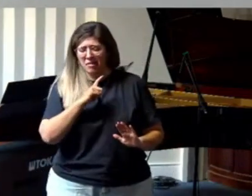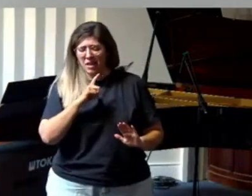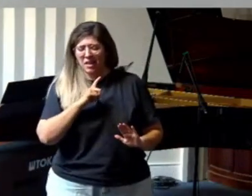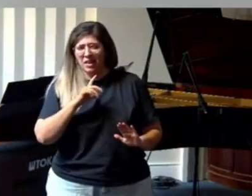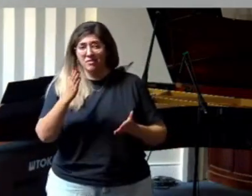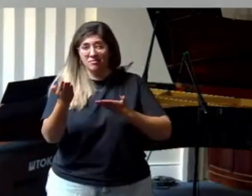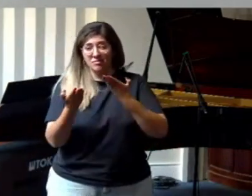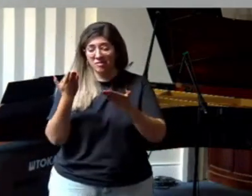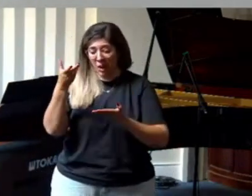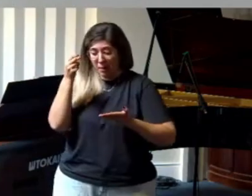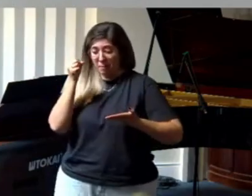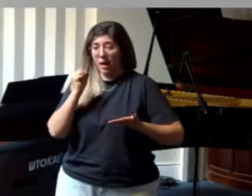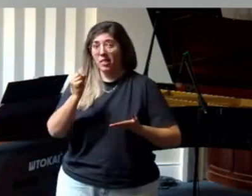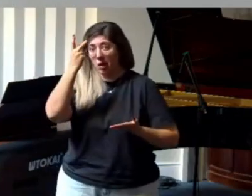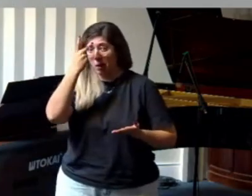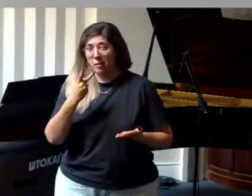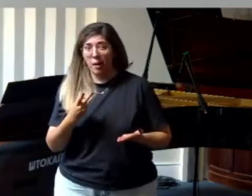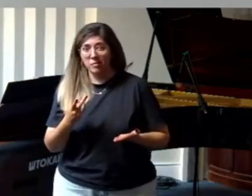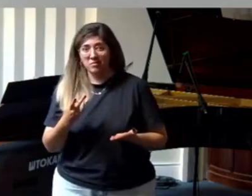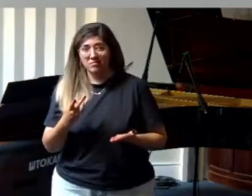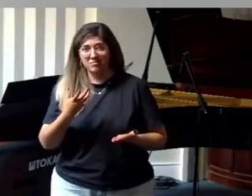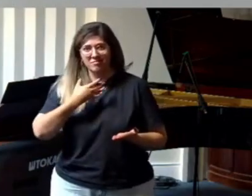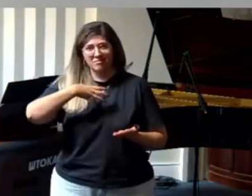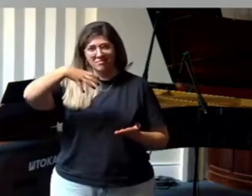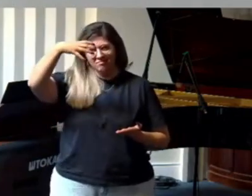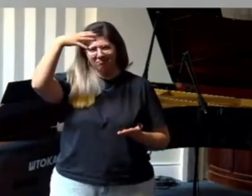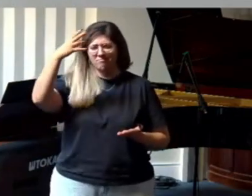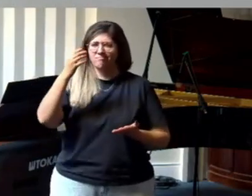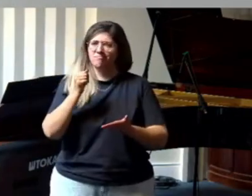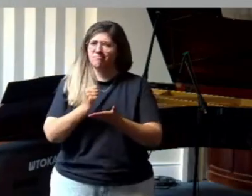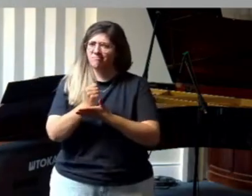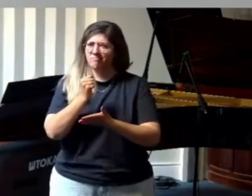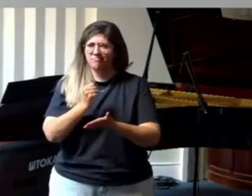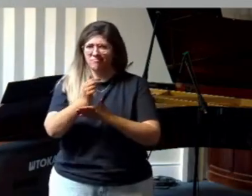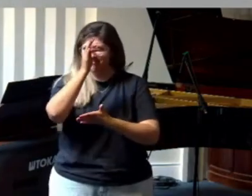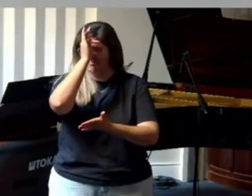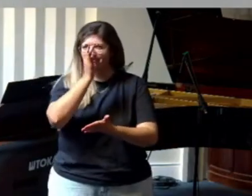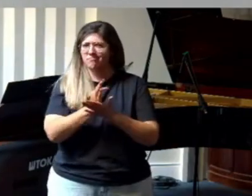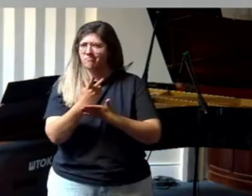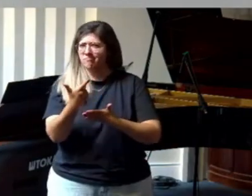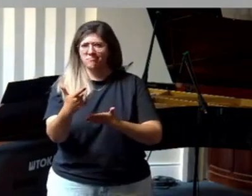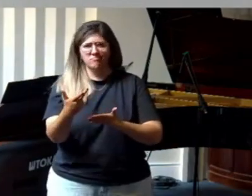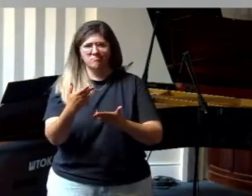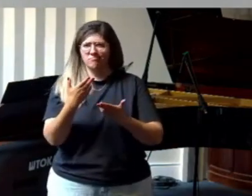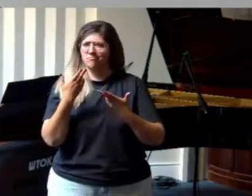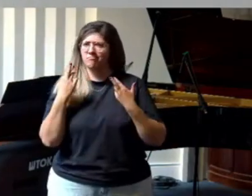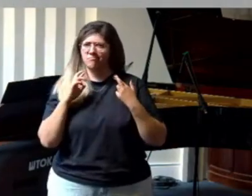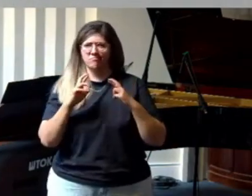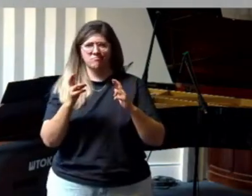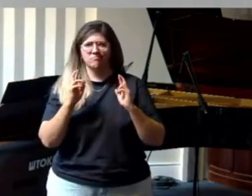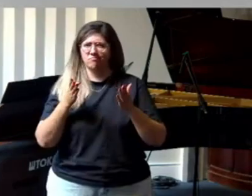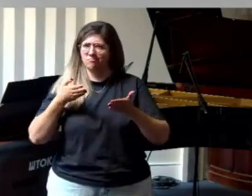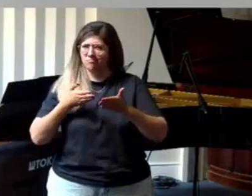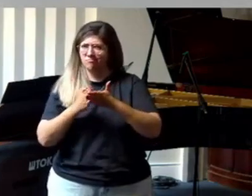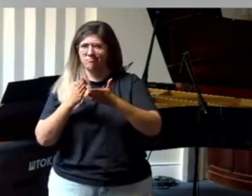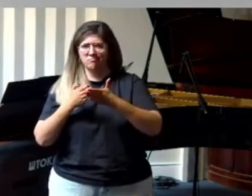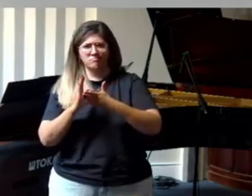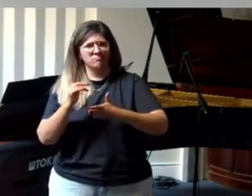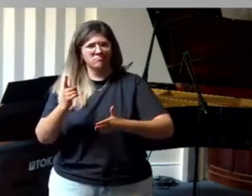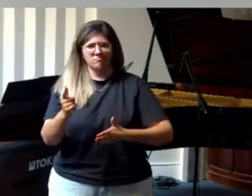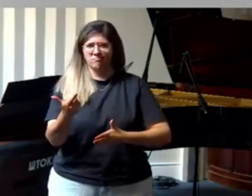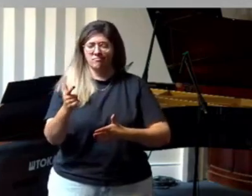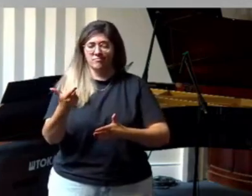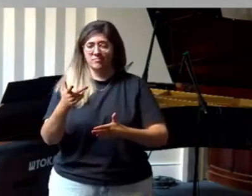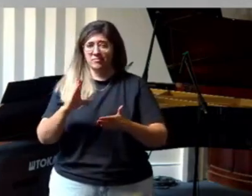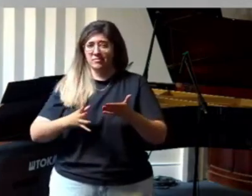a Deus no fim. Faltou a perseverança, faltou a persistência. As consequências vêm, o que se planta